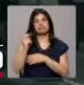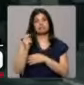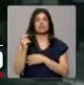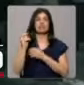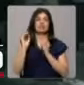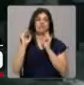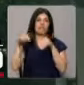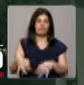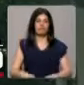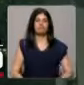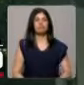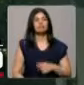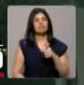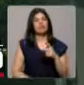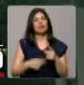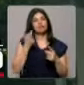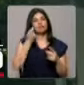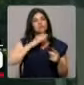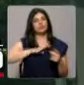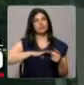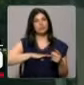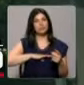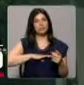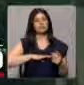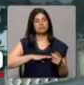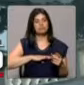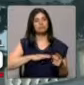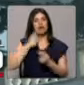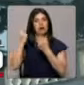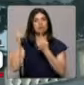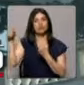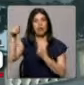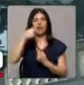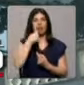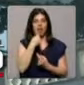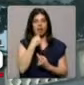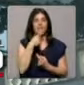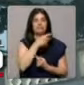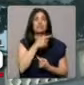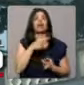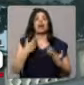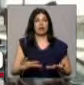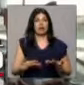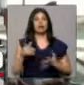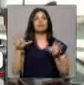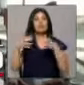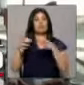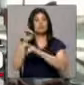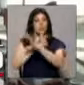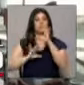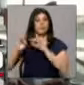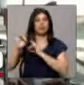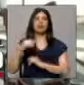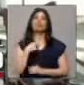É o tal alívio de que muitos têm falado e sem o qual a dívida grega será insustentável. Agora é a Comissão Europeia, pela voz